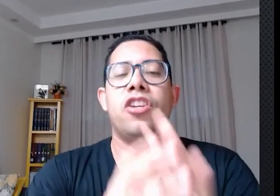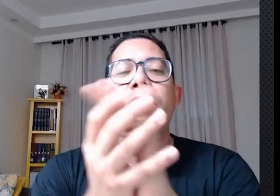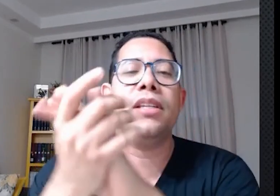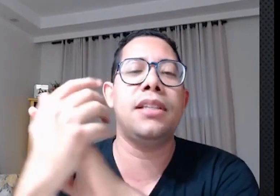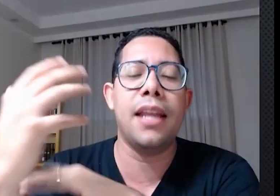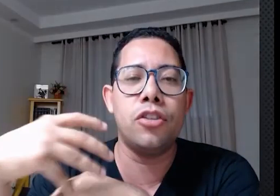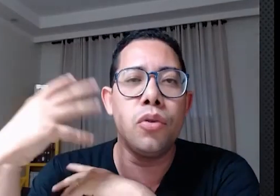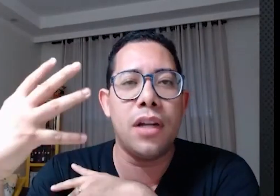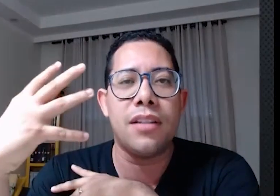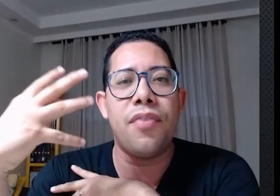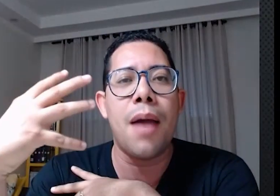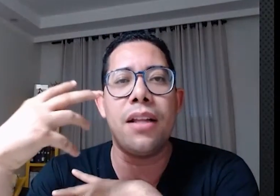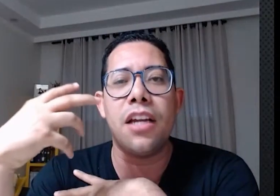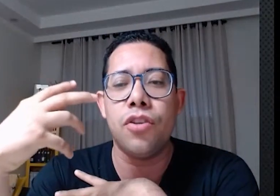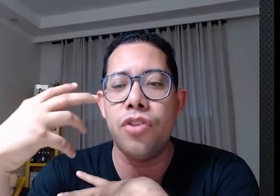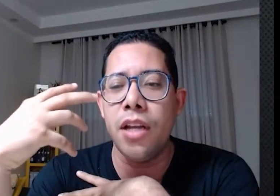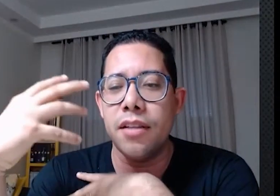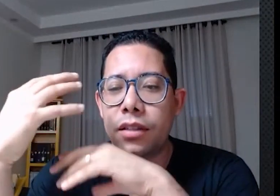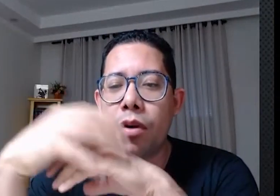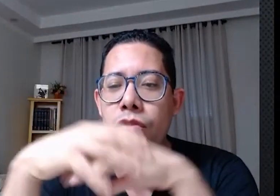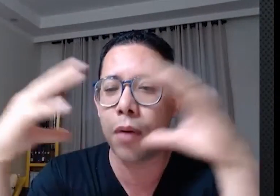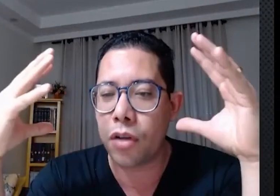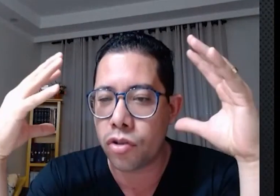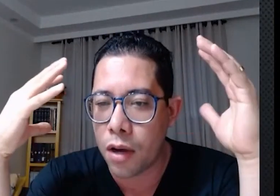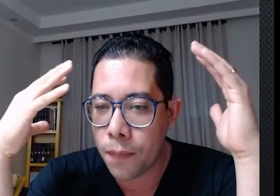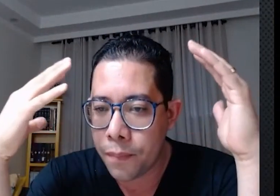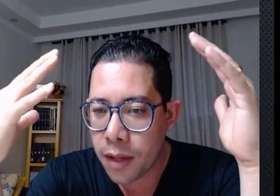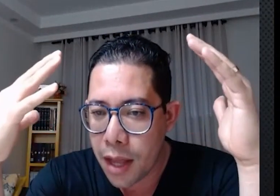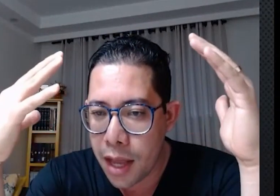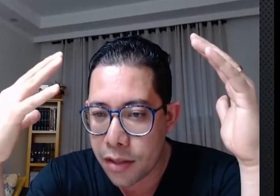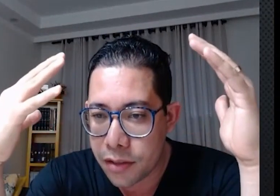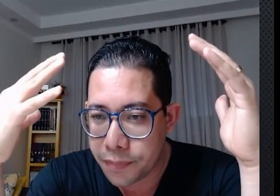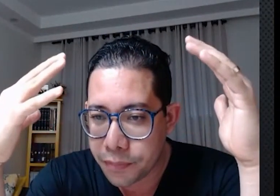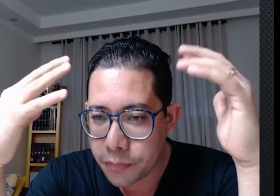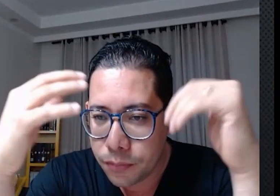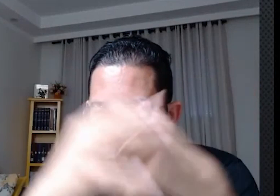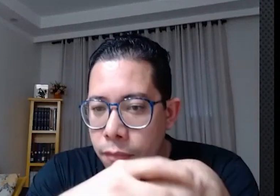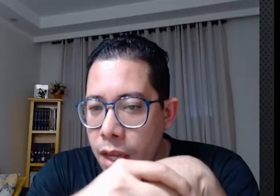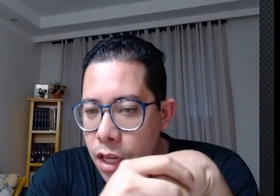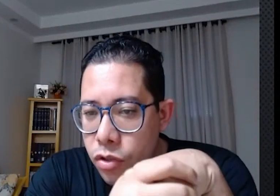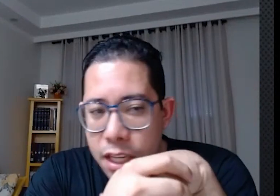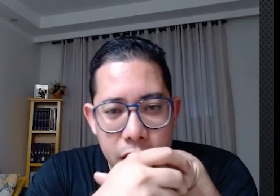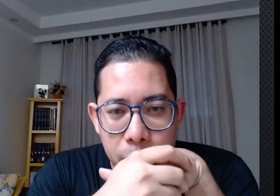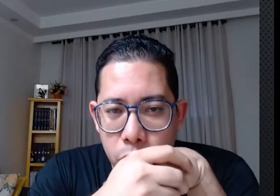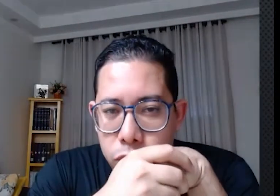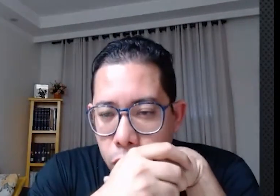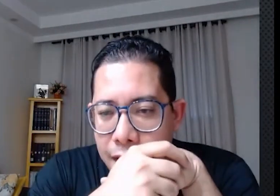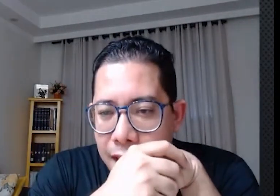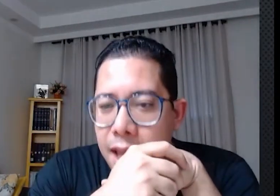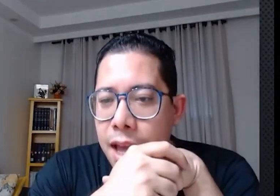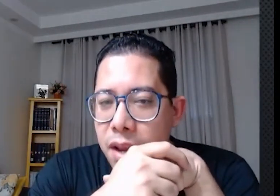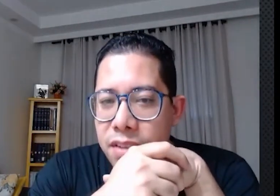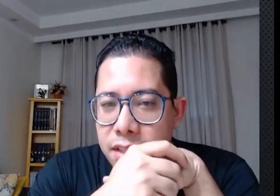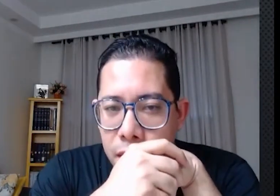A gente precisa entender a estrutura dessa ferramenta que a gente utiliza. Então o resumão do resumão é esse. Isso, a Cristiane perguntou,